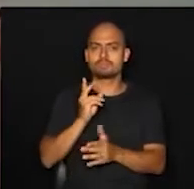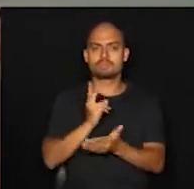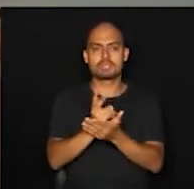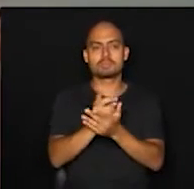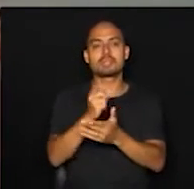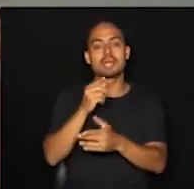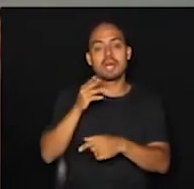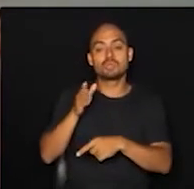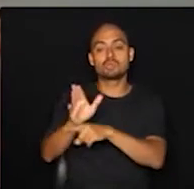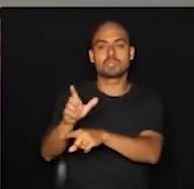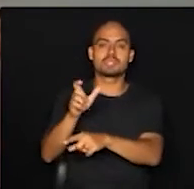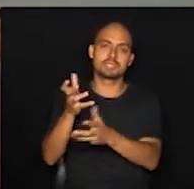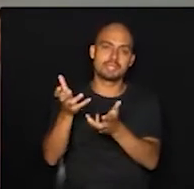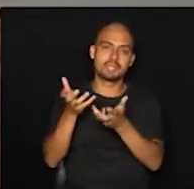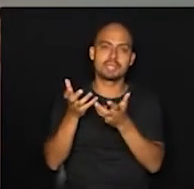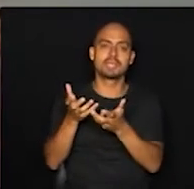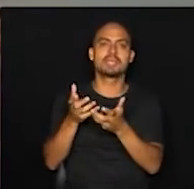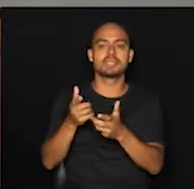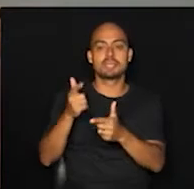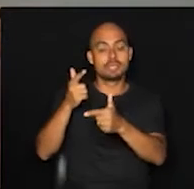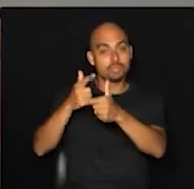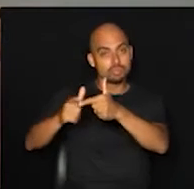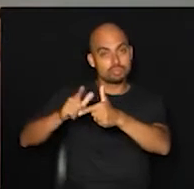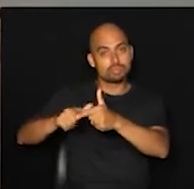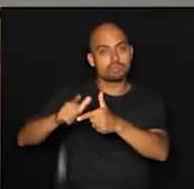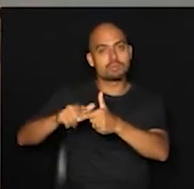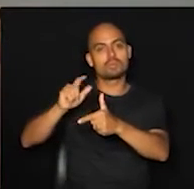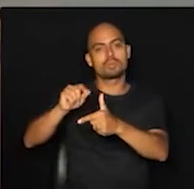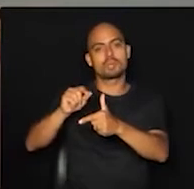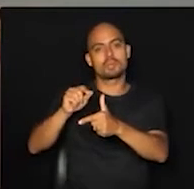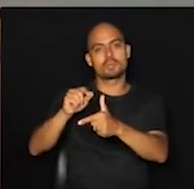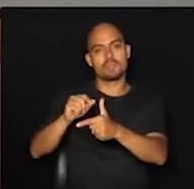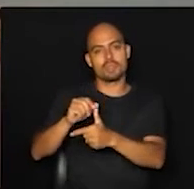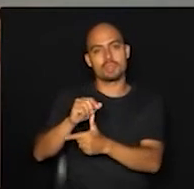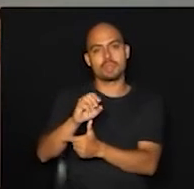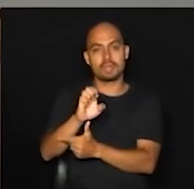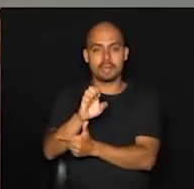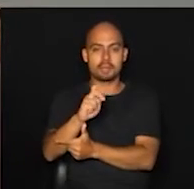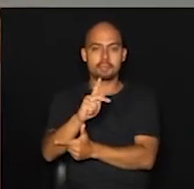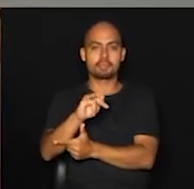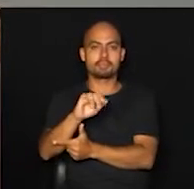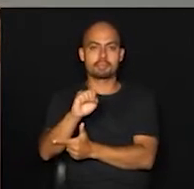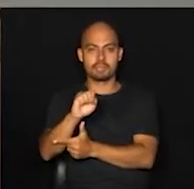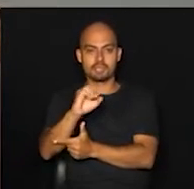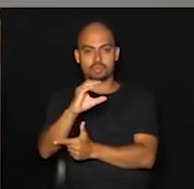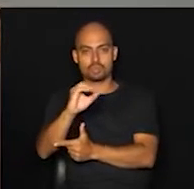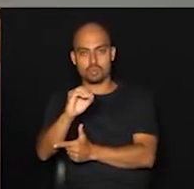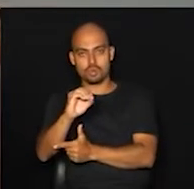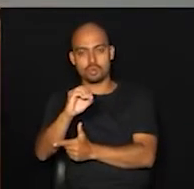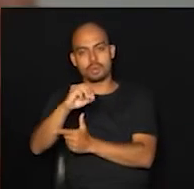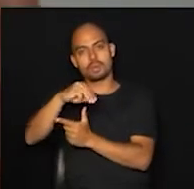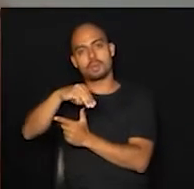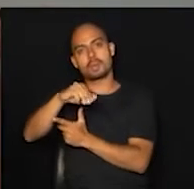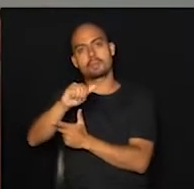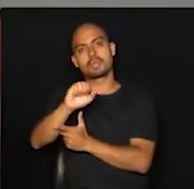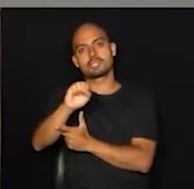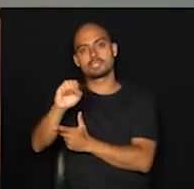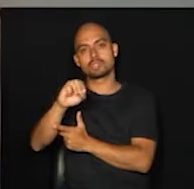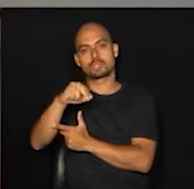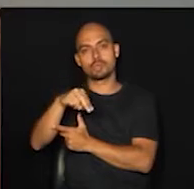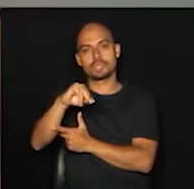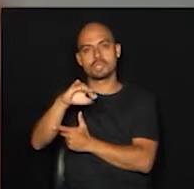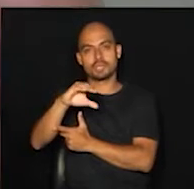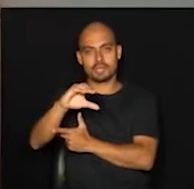ajudar nessa questão sinuosa, terrível, que foi a episcopo-maçônica, né? No ano 1870, nos